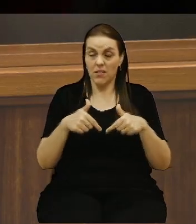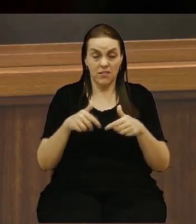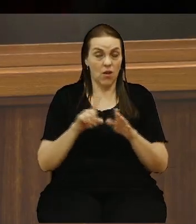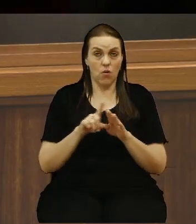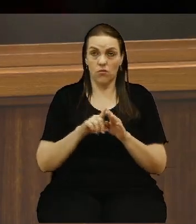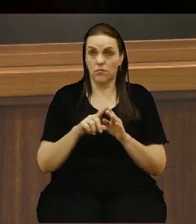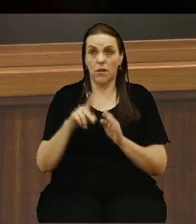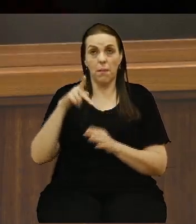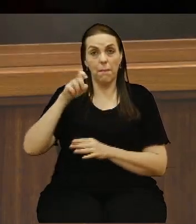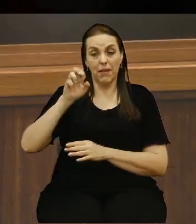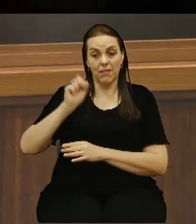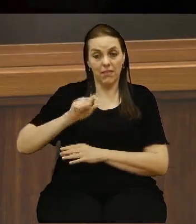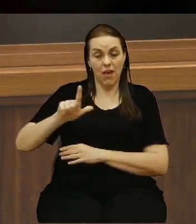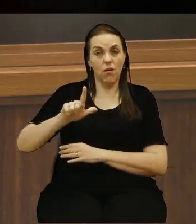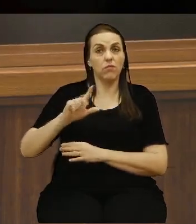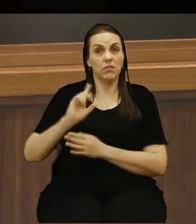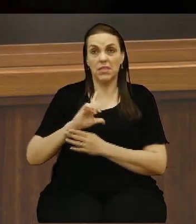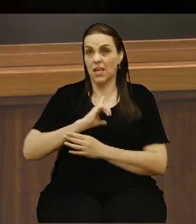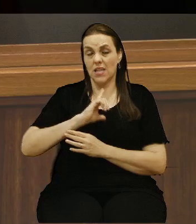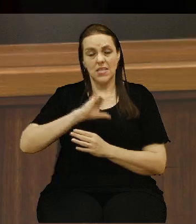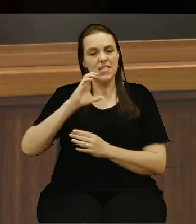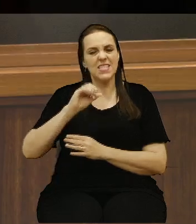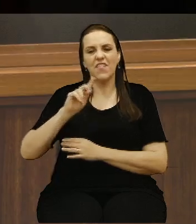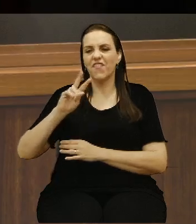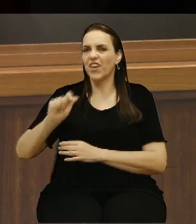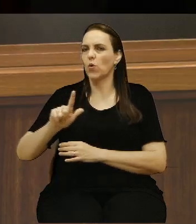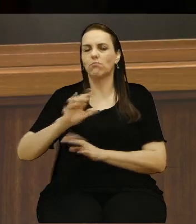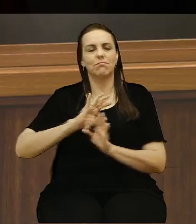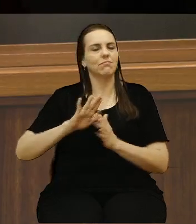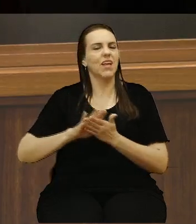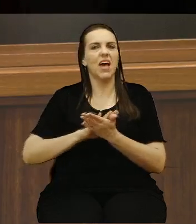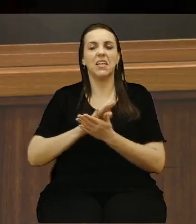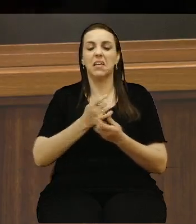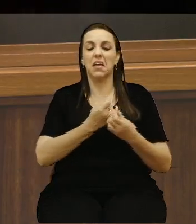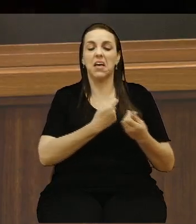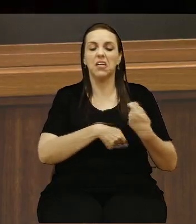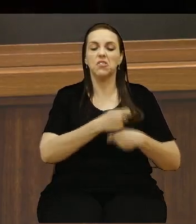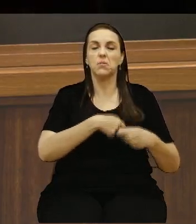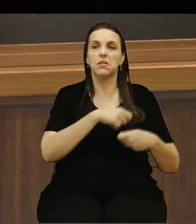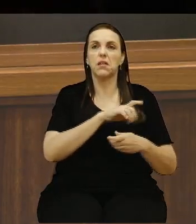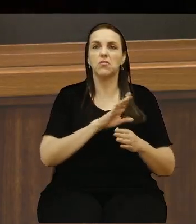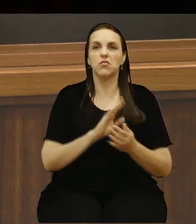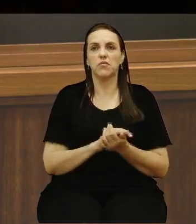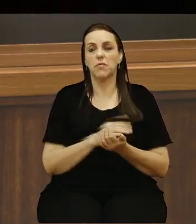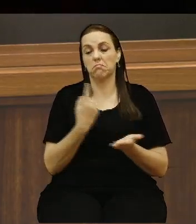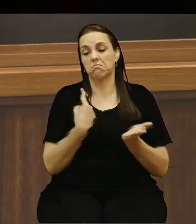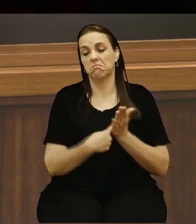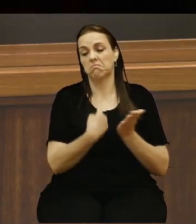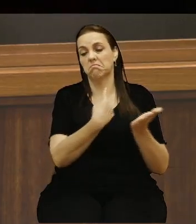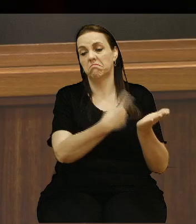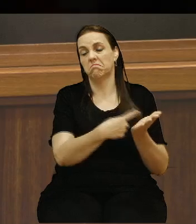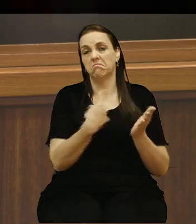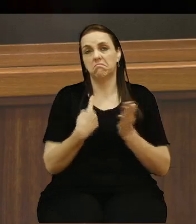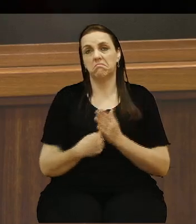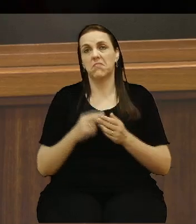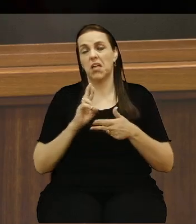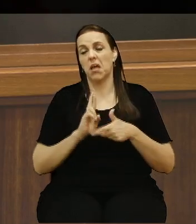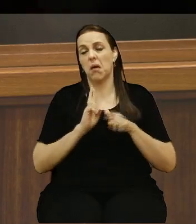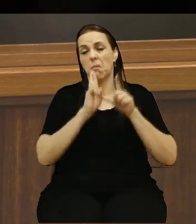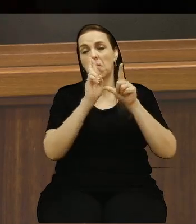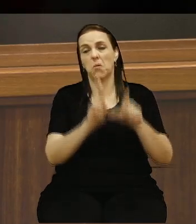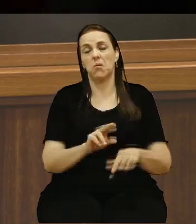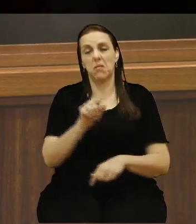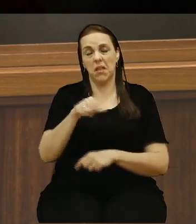cabia ação penal e cível. Não teve cível. Foi administrativa este acordo lá na Procuradoria do município. Eu entrei